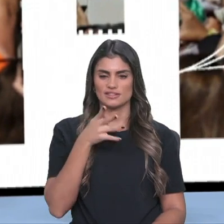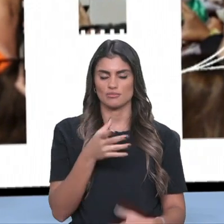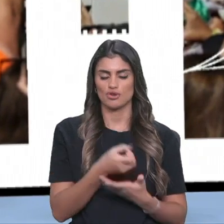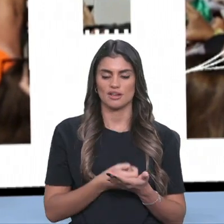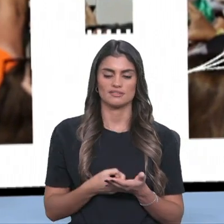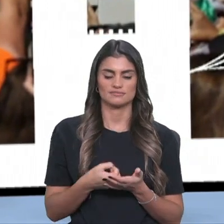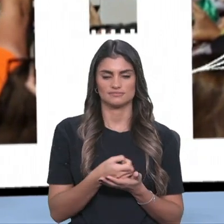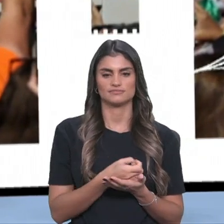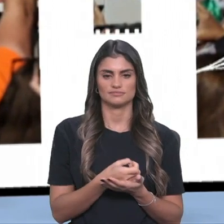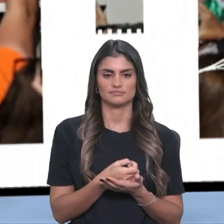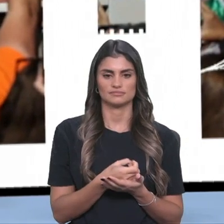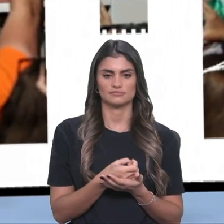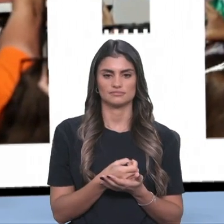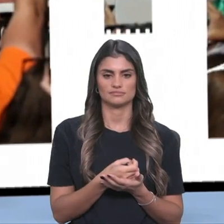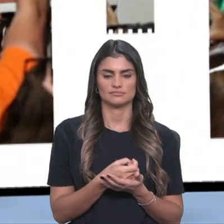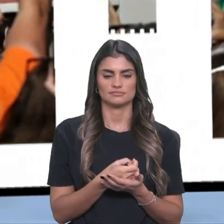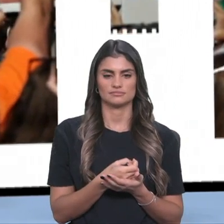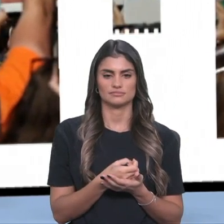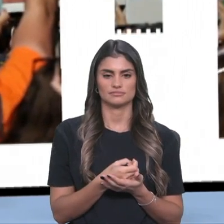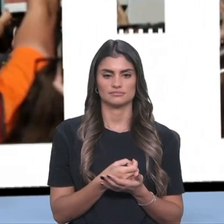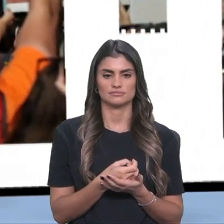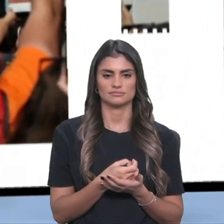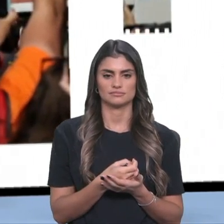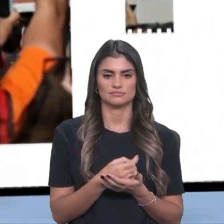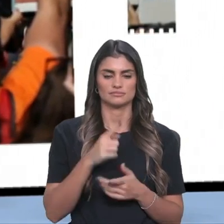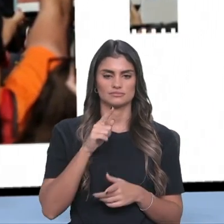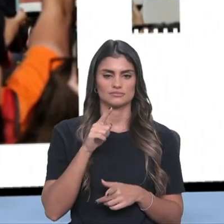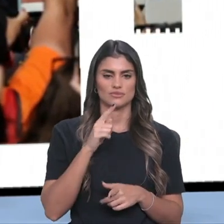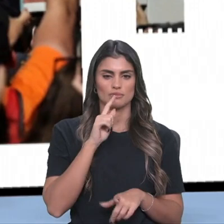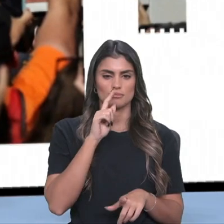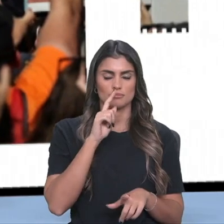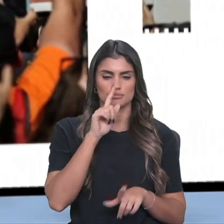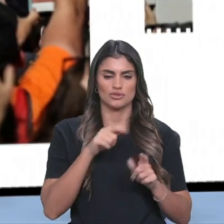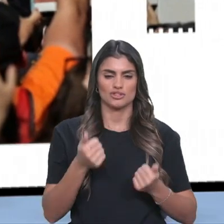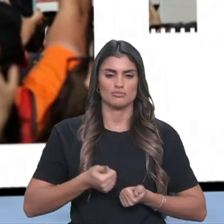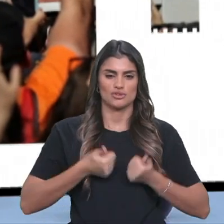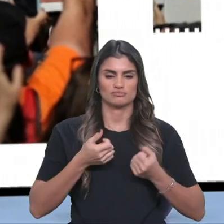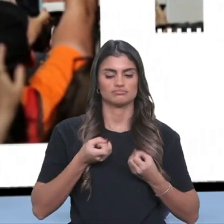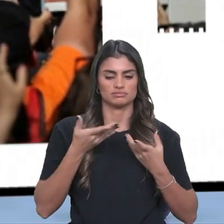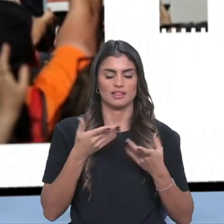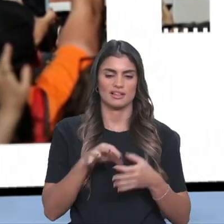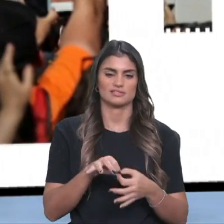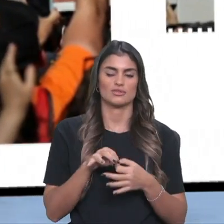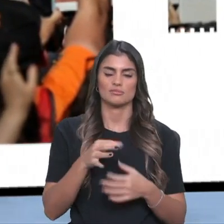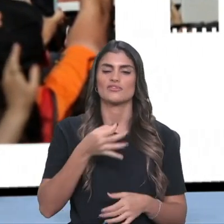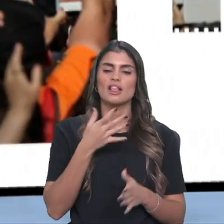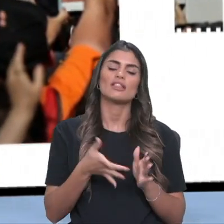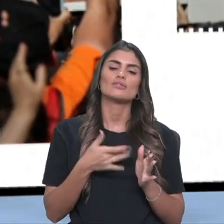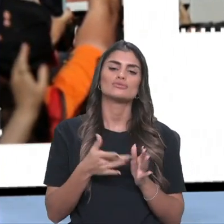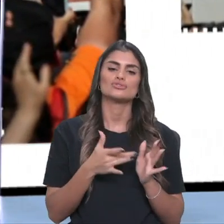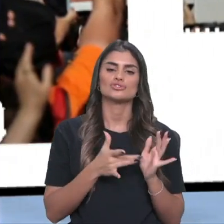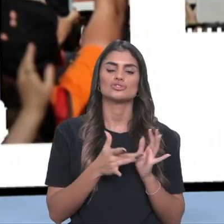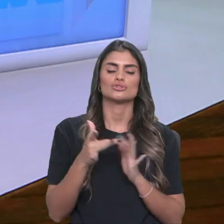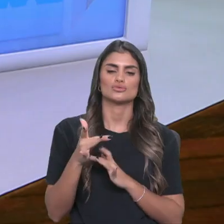talvez na atualidade talvez tenha sido dos teólogos que melhor expressou essa ligação, não é? Estamos a falar do livro Jesus de